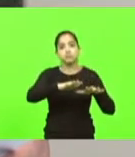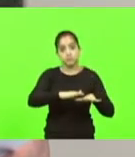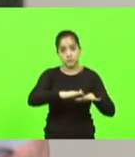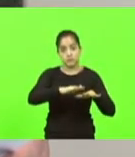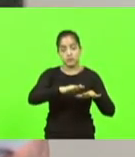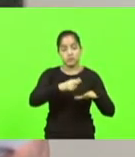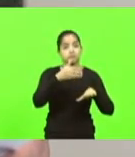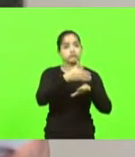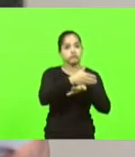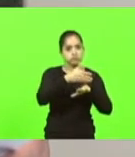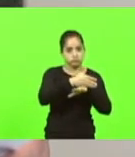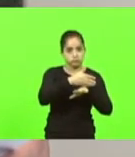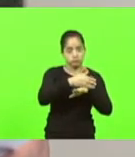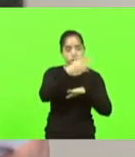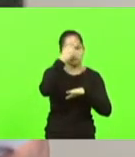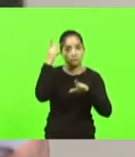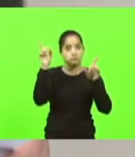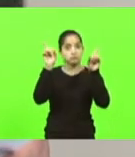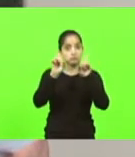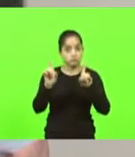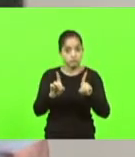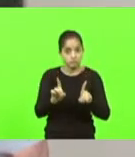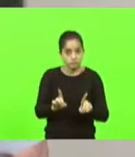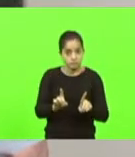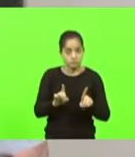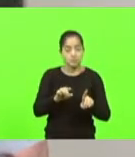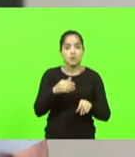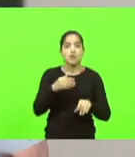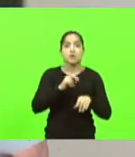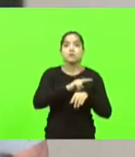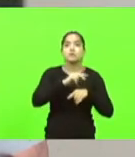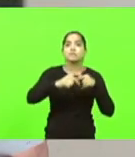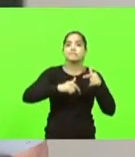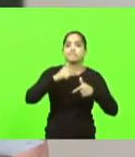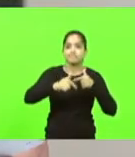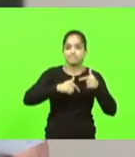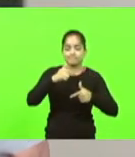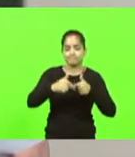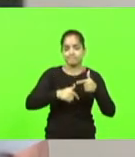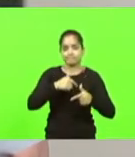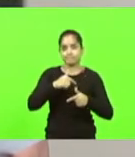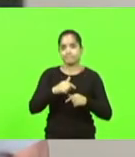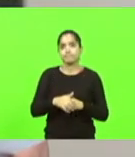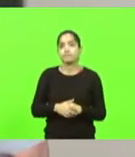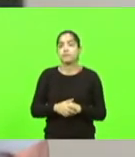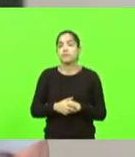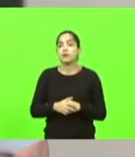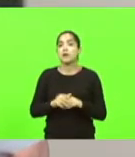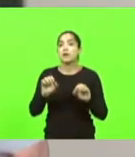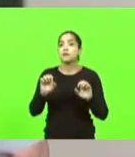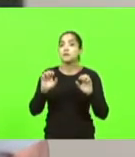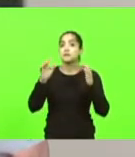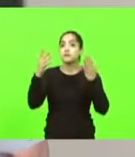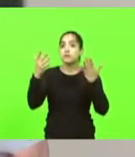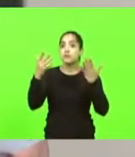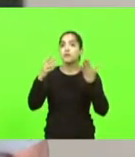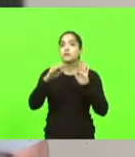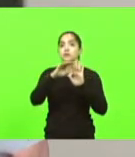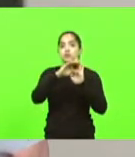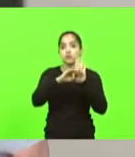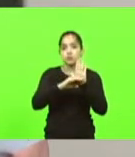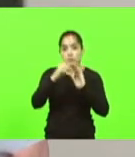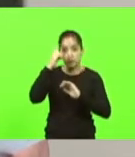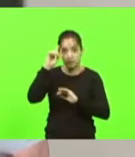com deficiência ao mercado de trabalho em nosso Estado. O evento está programado para ocorrer entre os